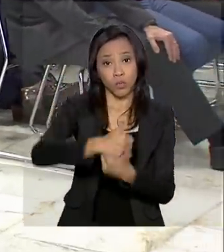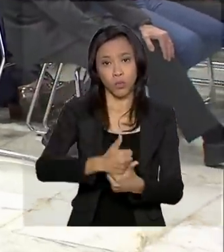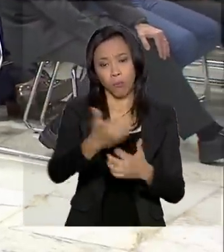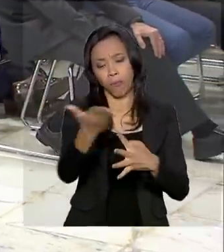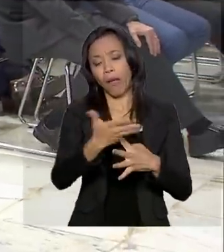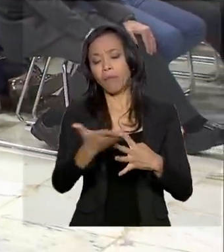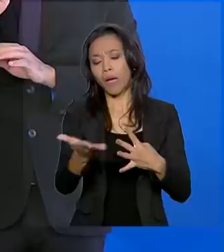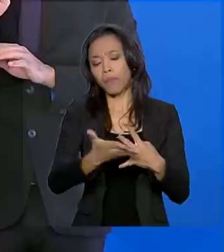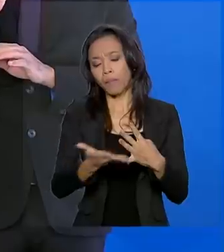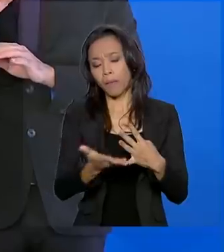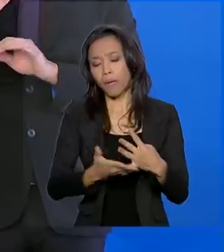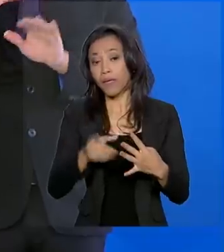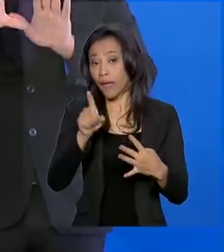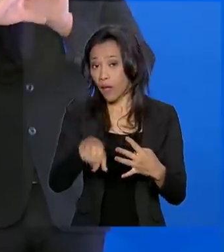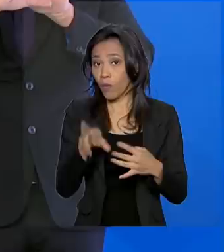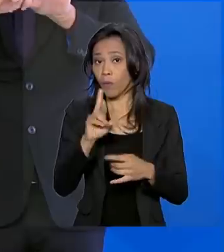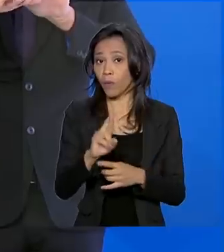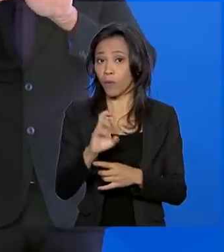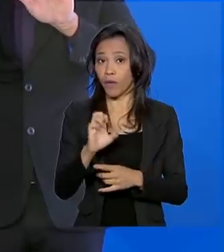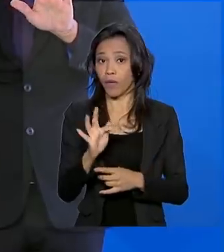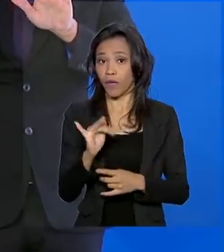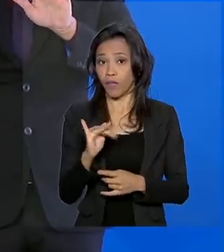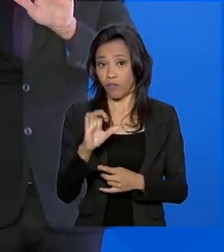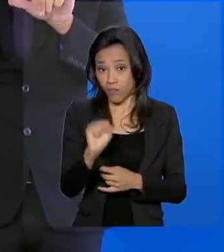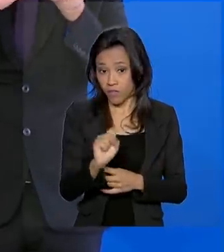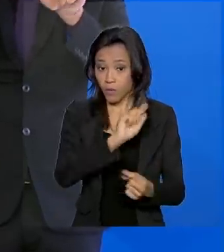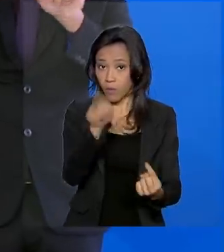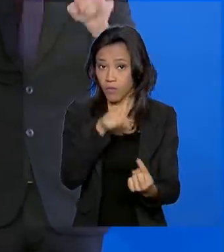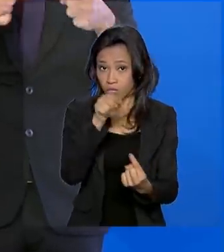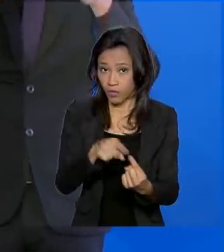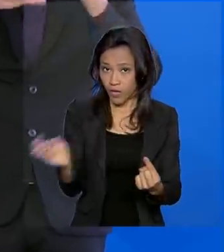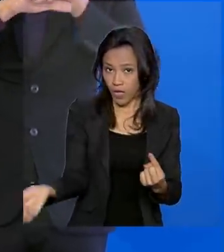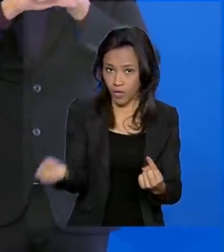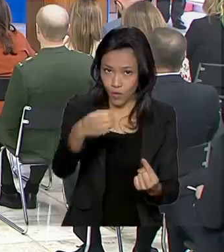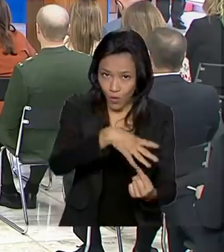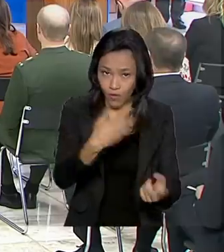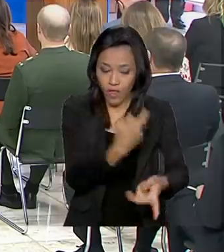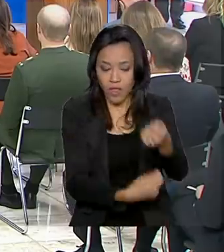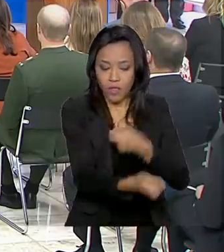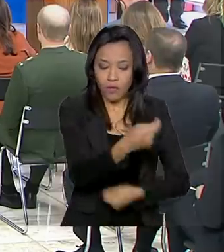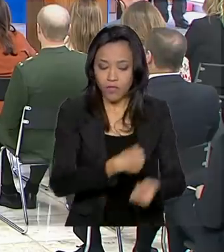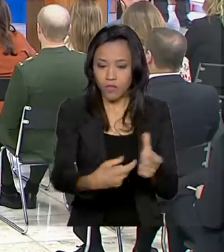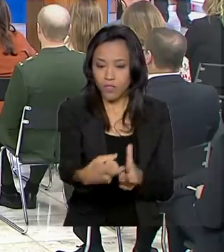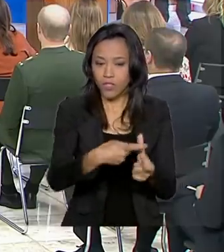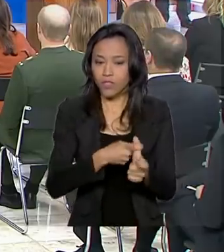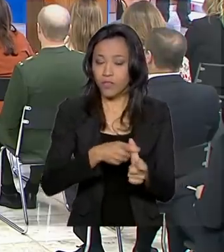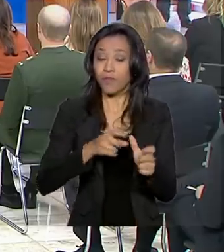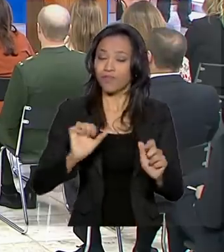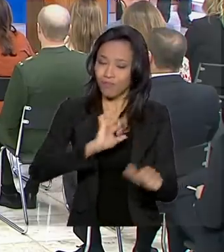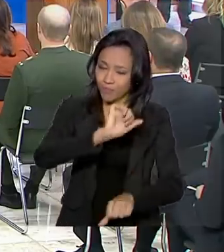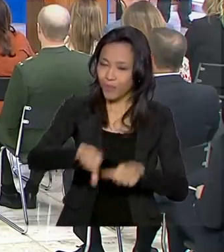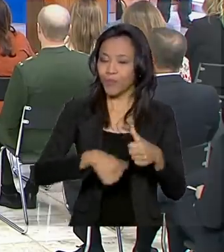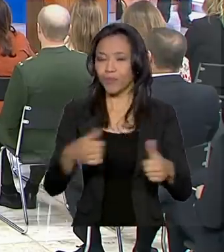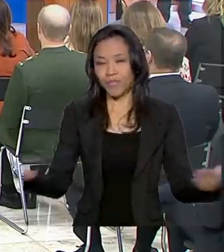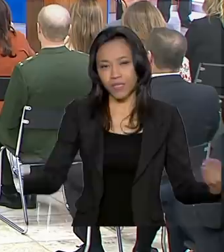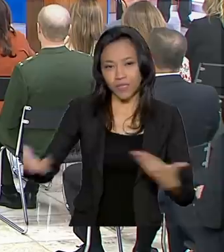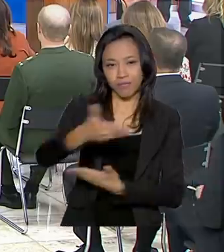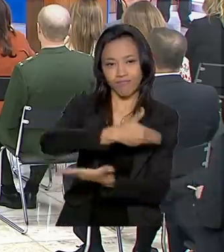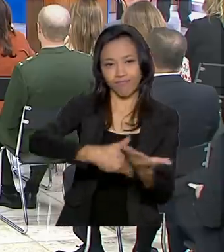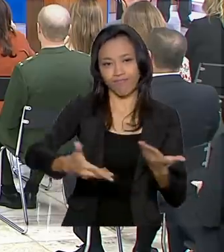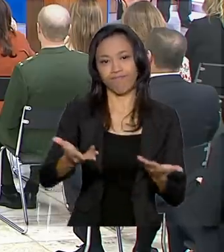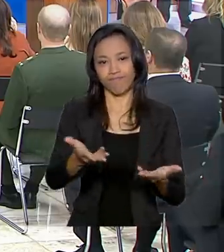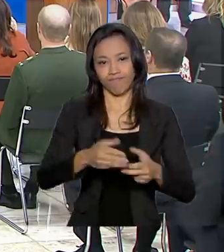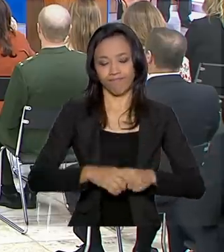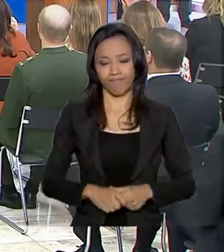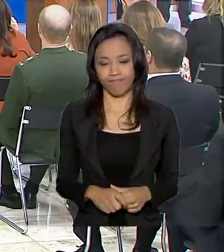conhecidos como refis. A ideia é que a nova forma de refinanciar dívidas mude a relação do Estado com o contribuinte.